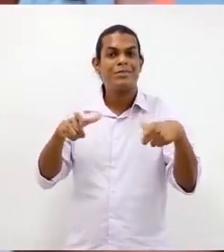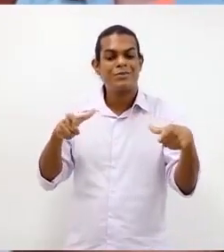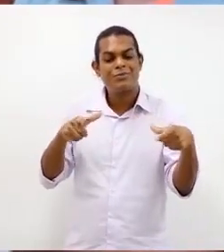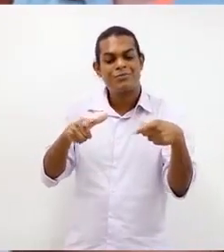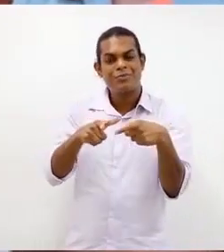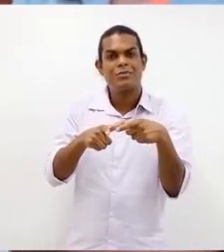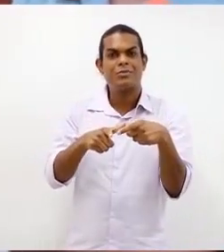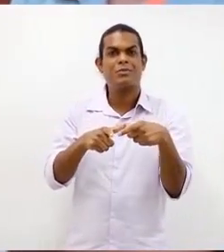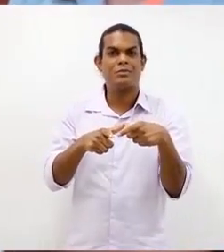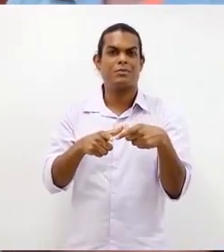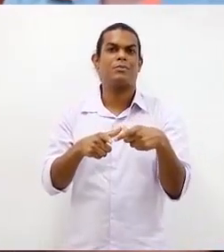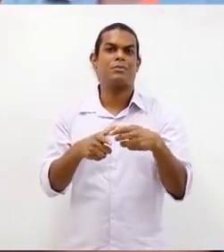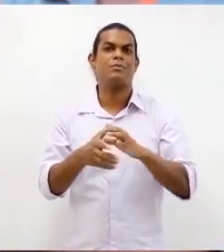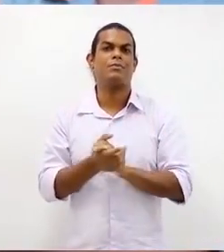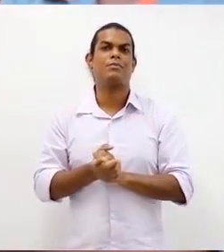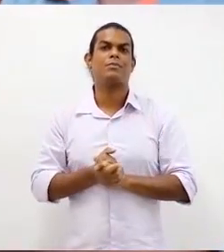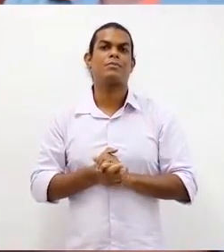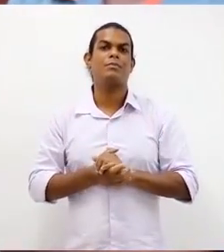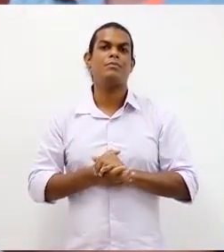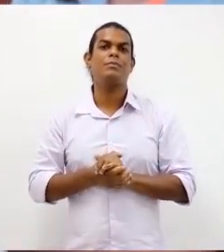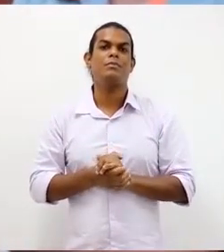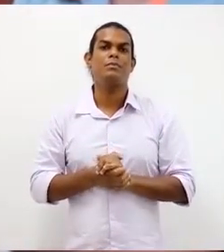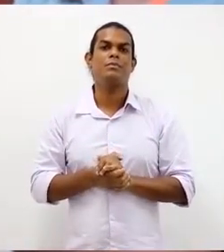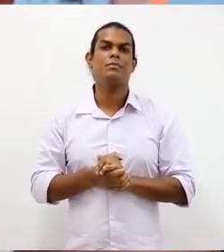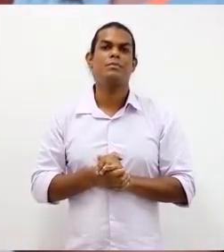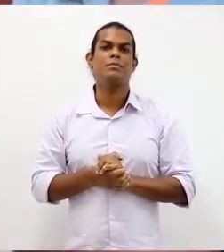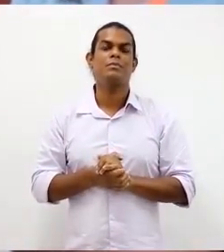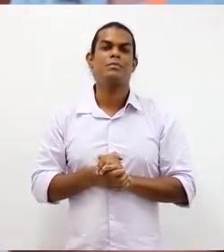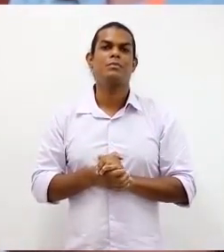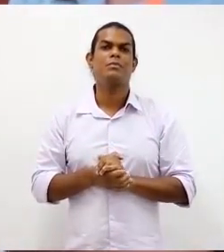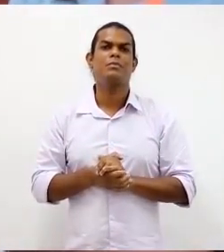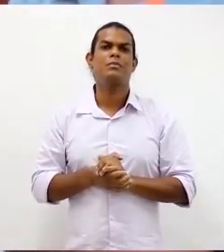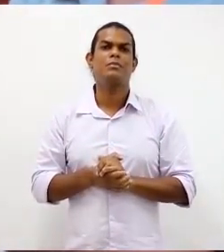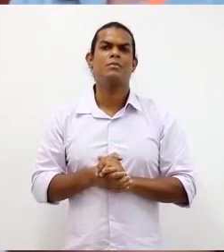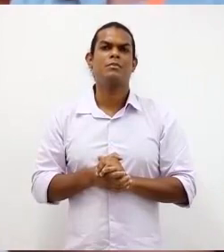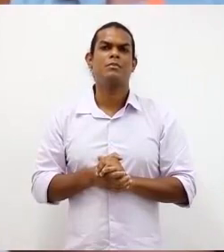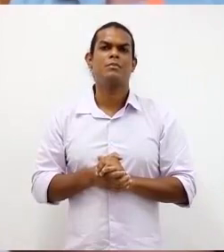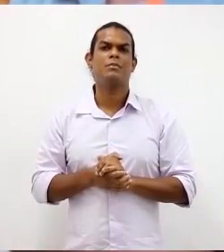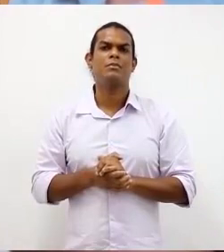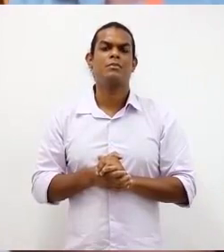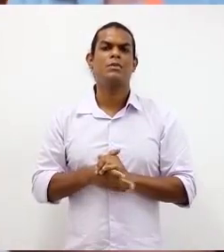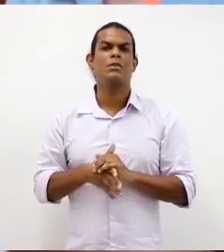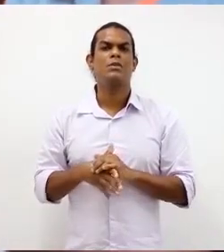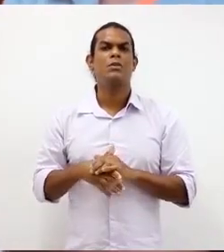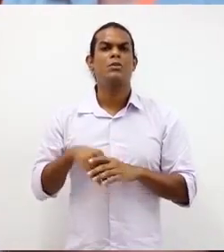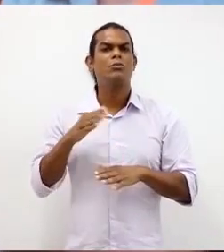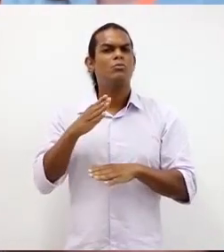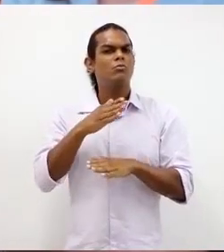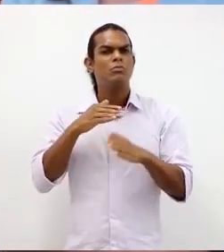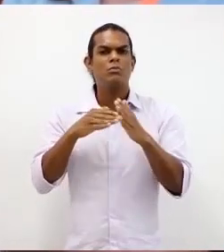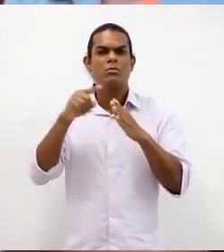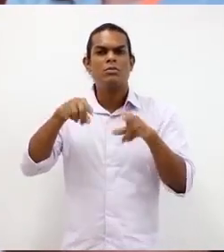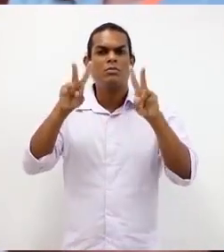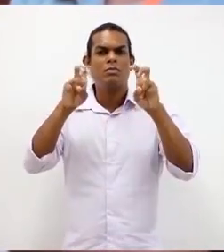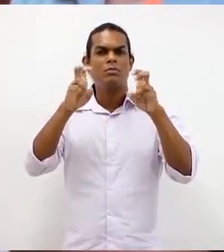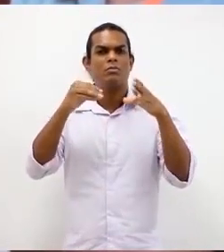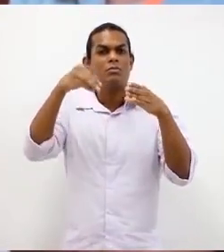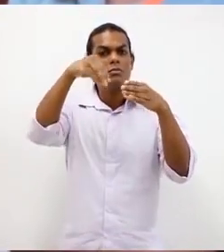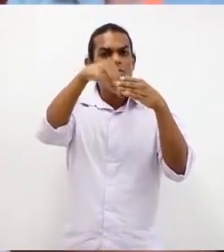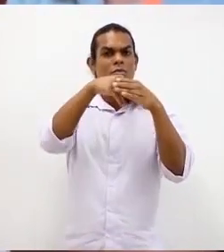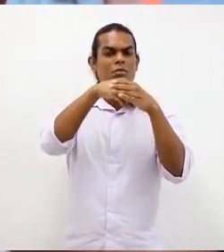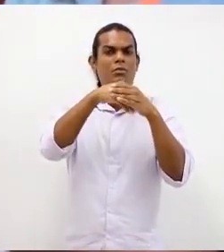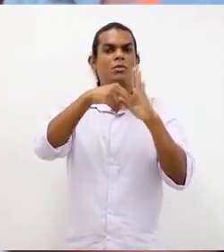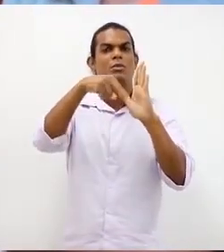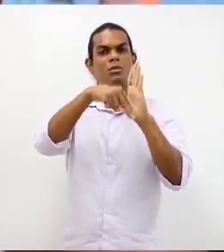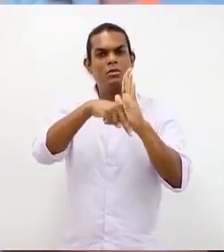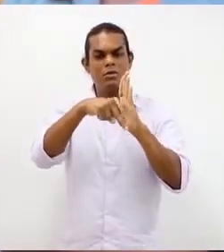do limite de tolerância. Né? Esse limite de tolerância você encontra onde, professor? Nas normas de regulamentação. A norma regulamentatória número